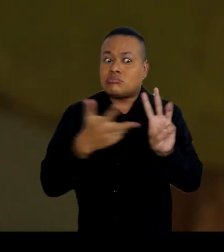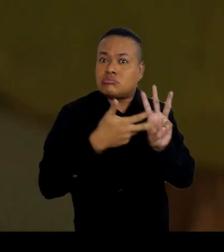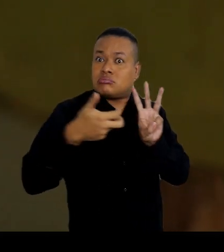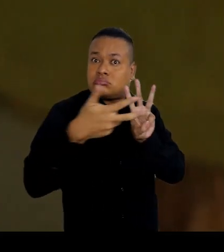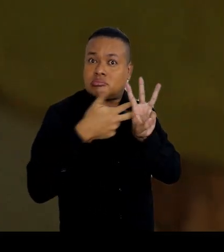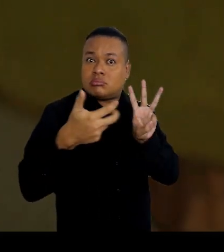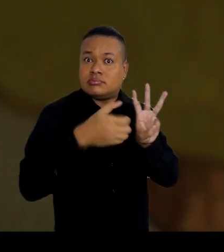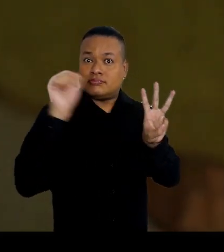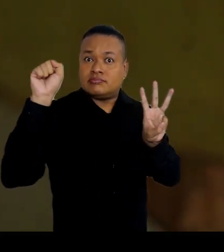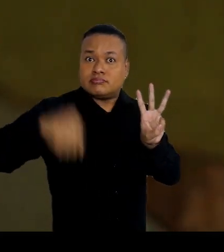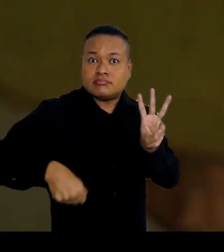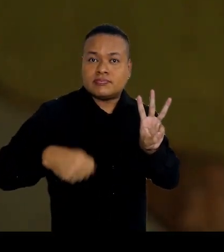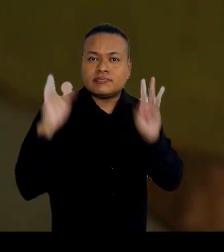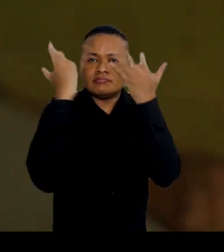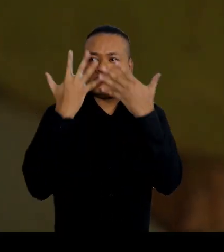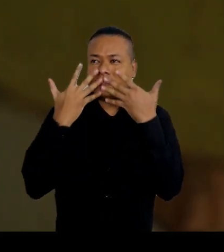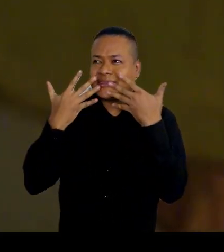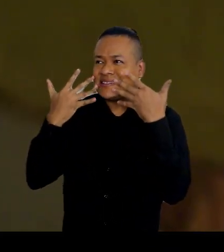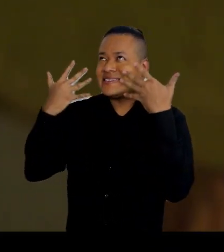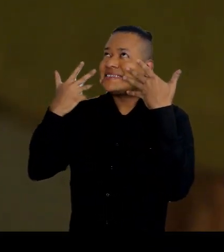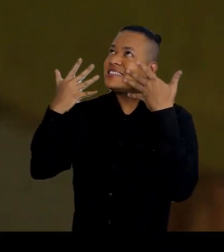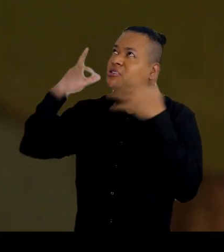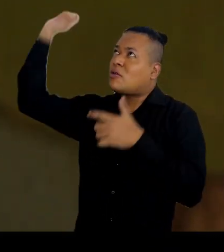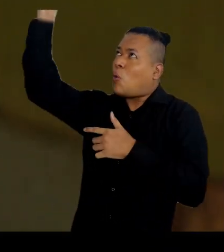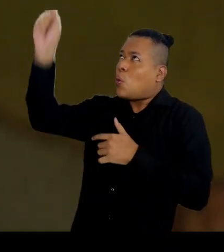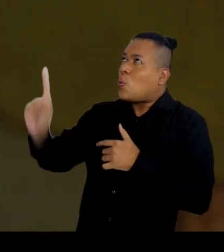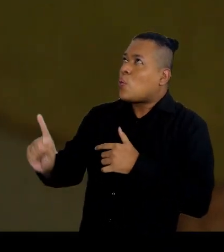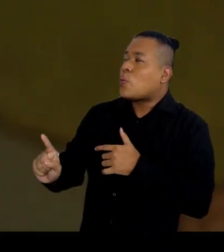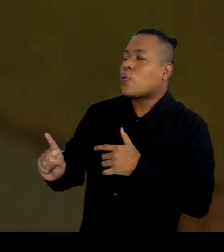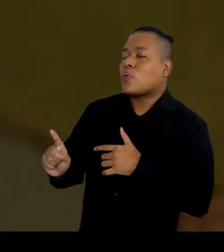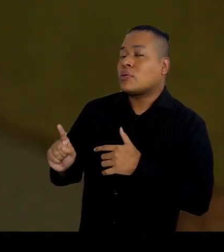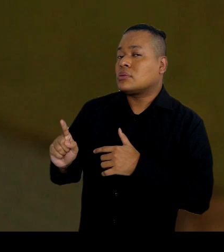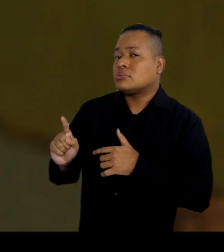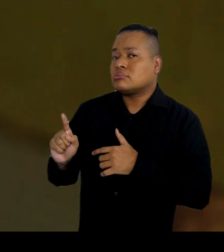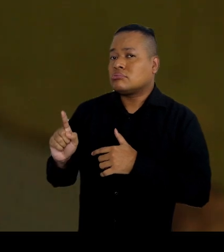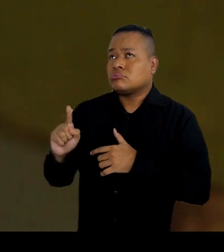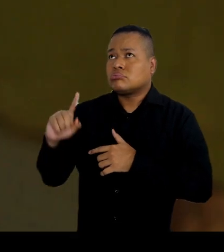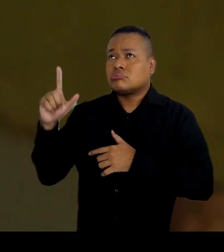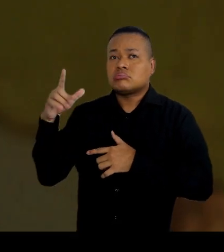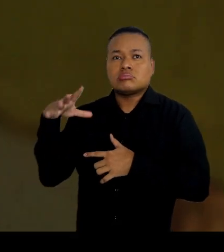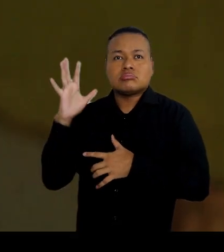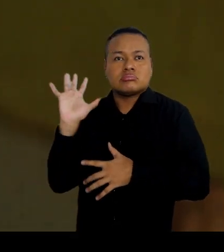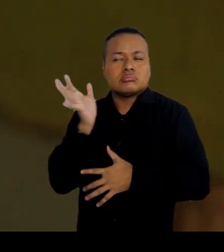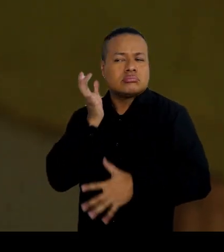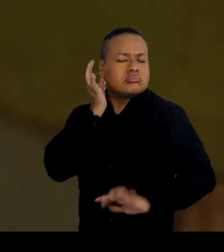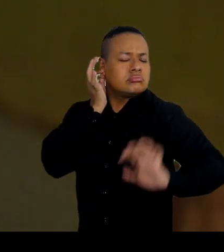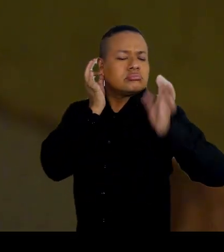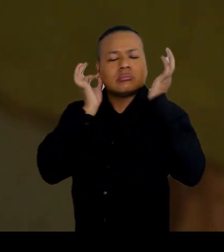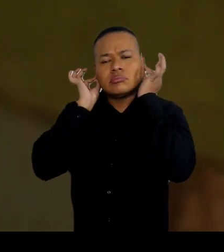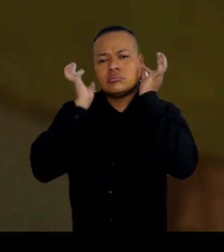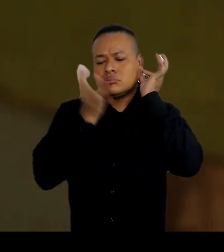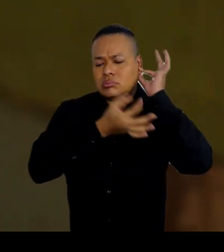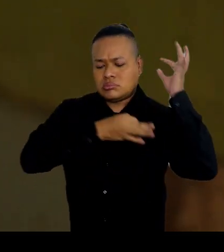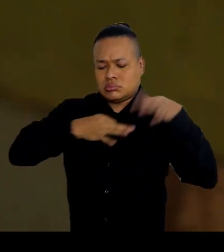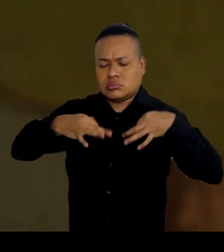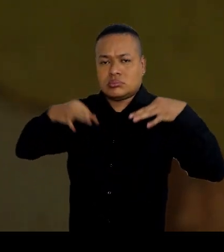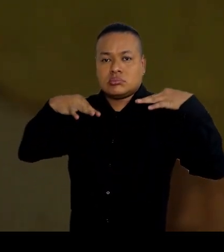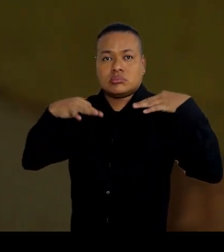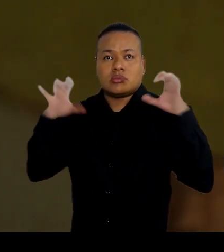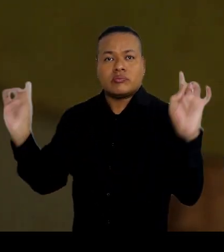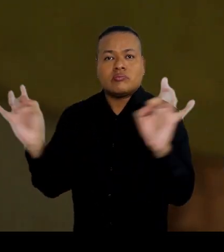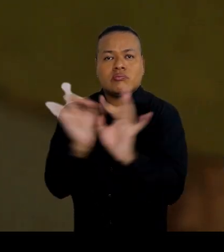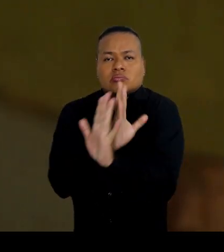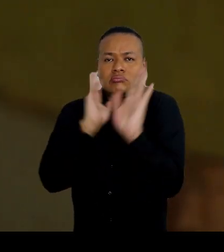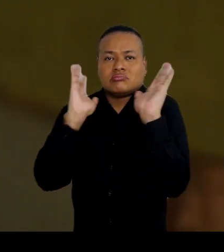índios, sorrindo para os trovões. Enfeites e objetos de uso